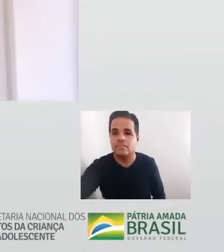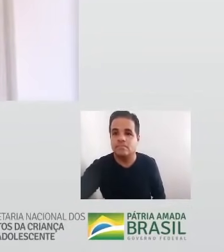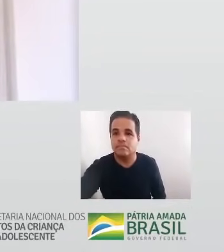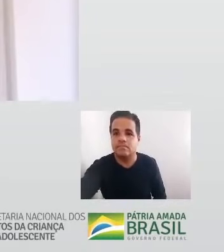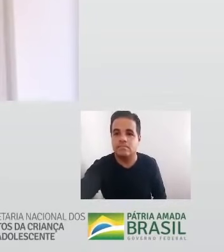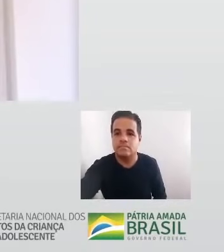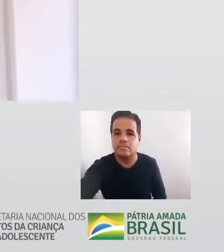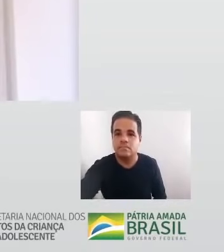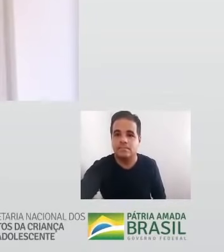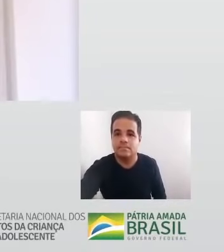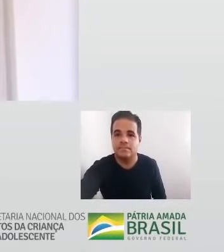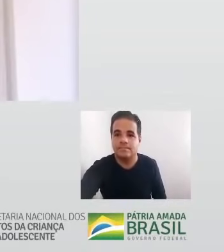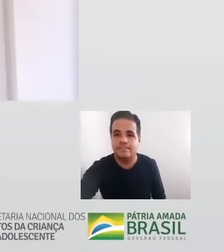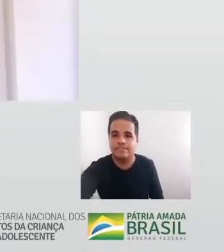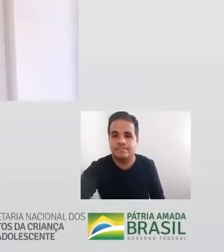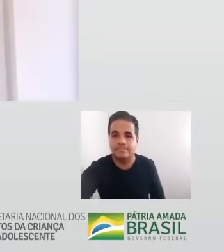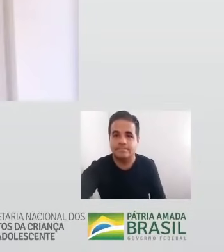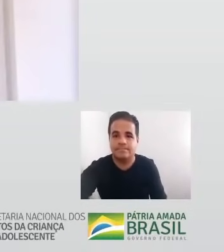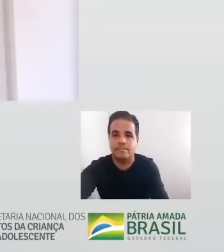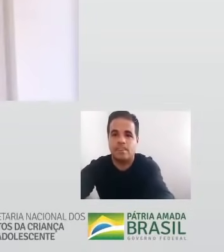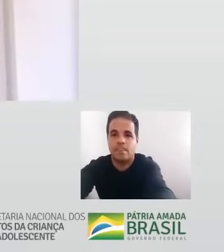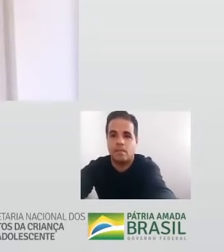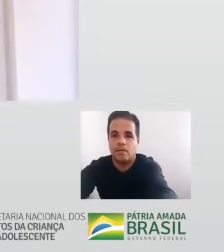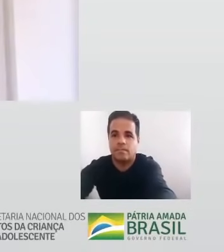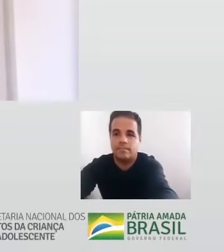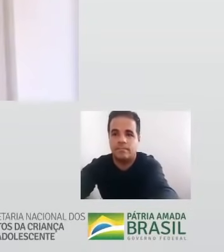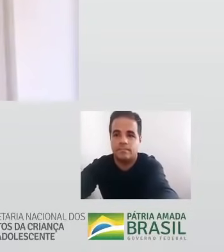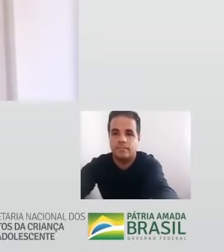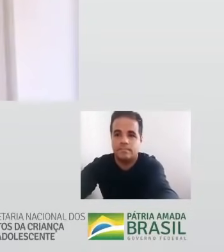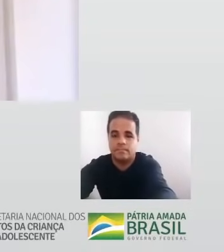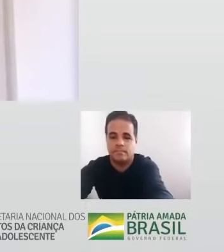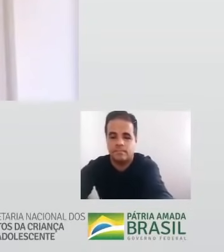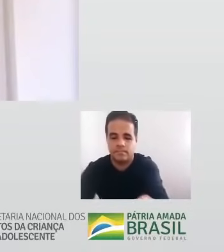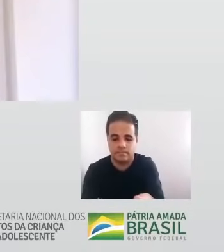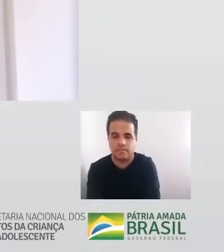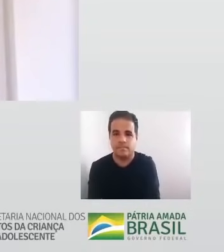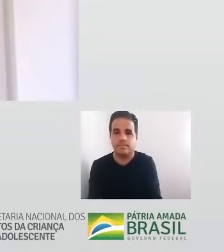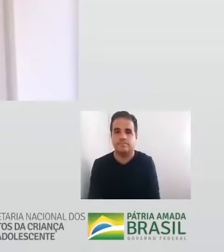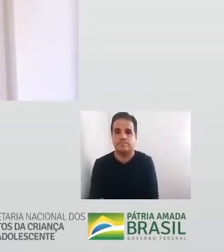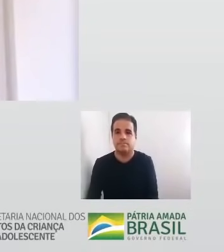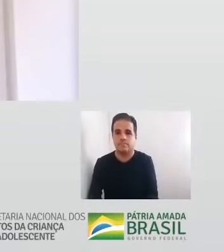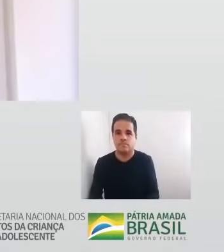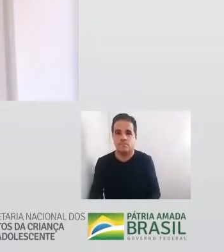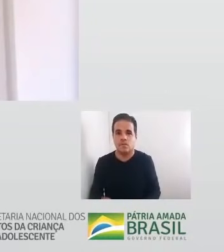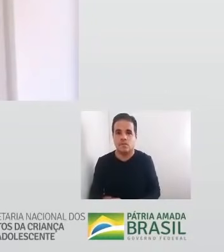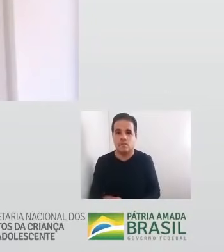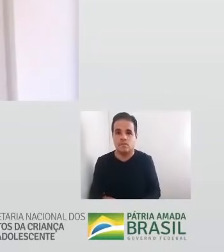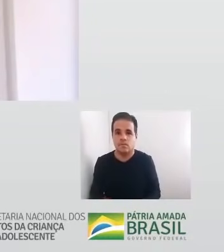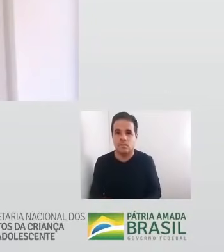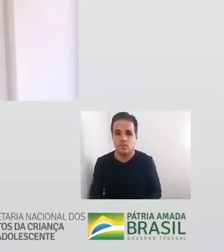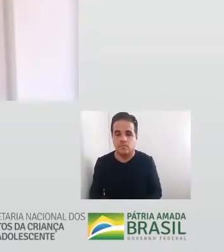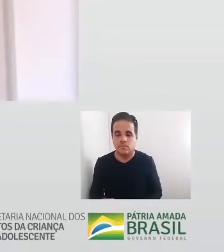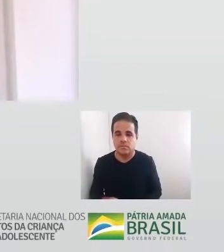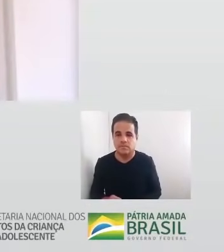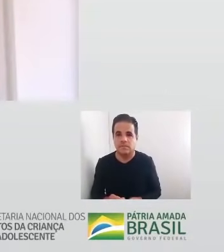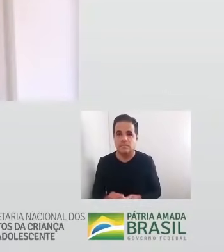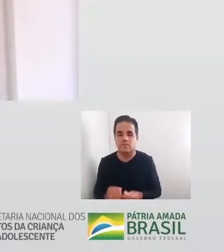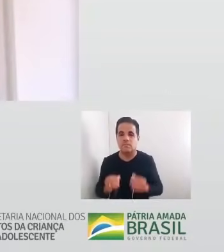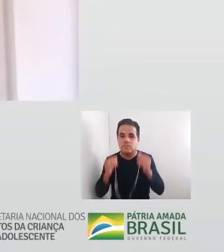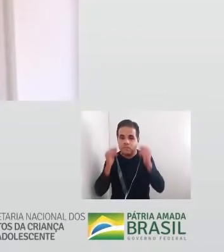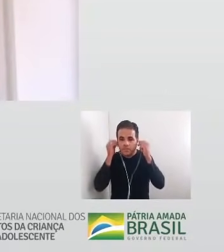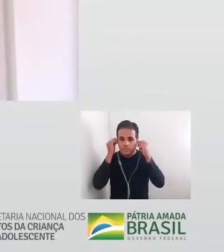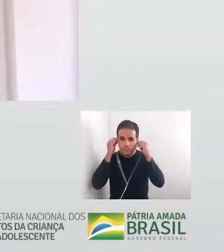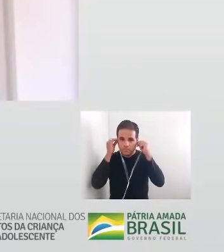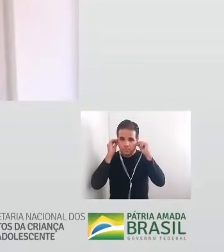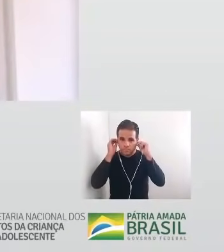este momento. Então, estarei passando essas perguntas para que possas, então, contribuir mais uma vez.